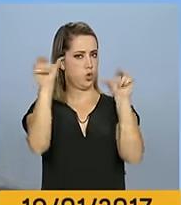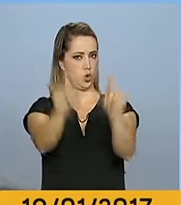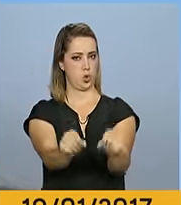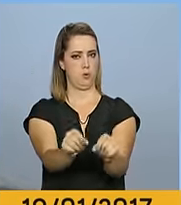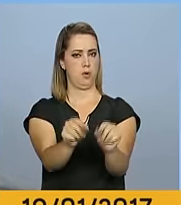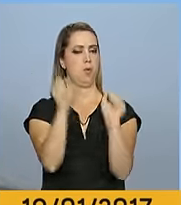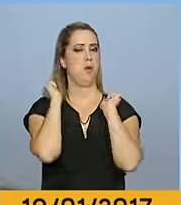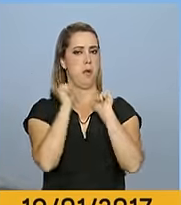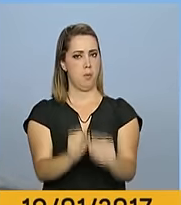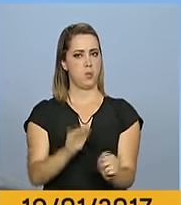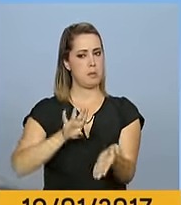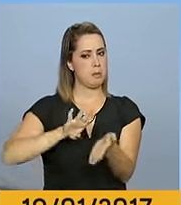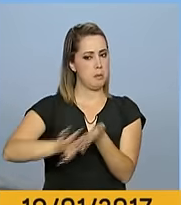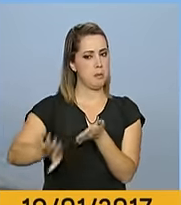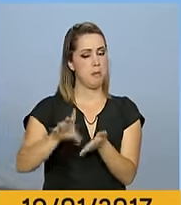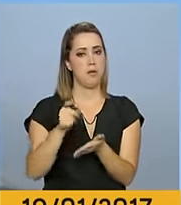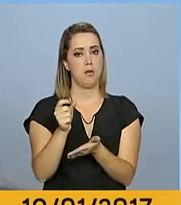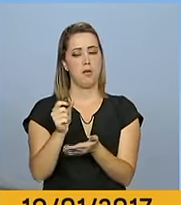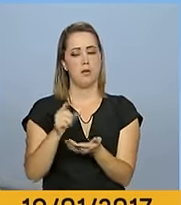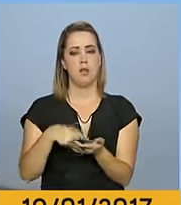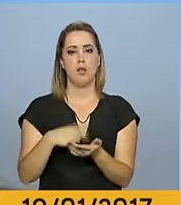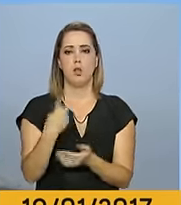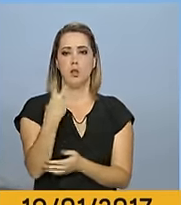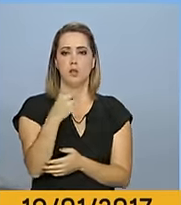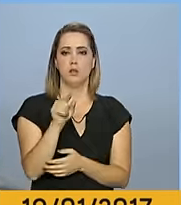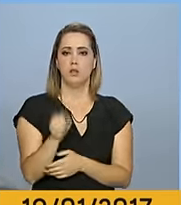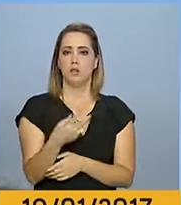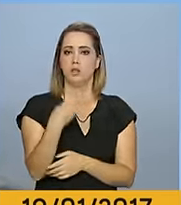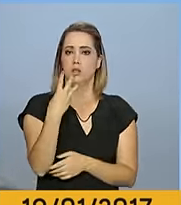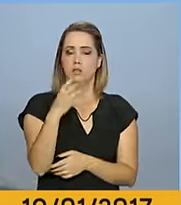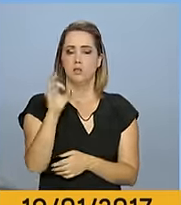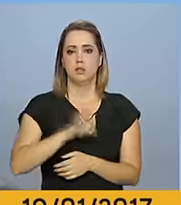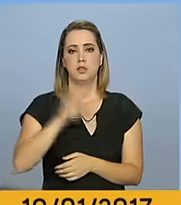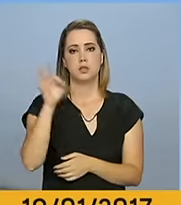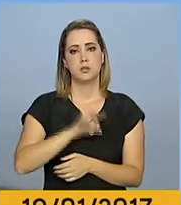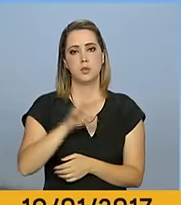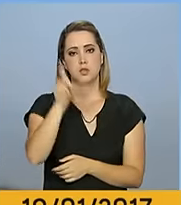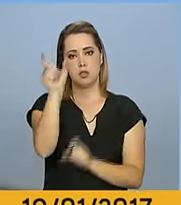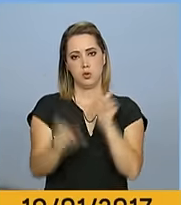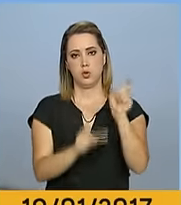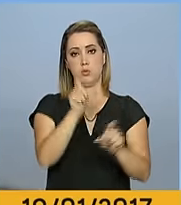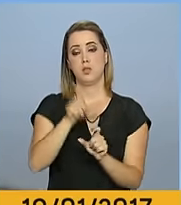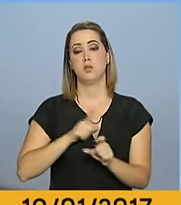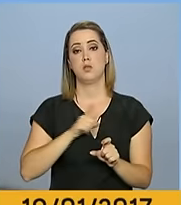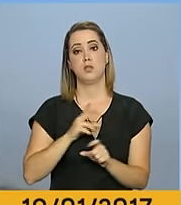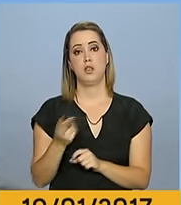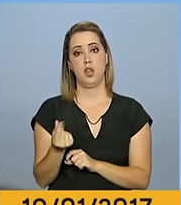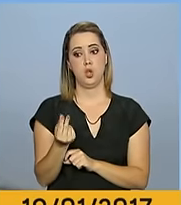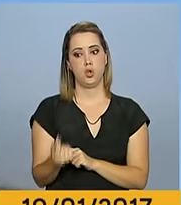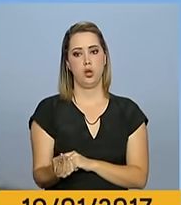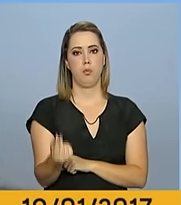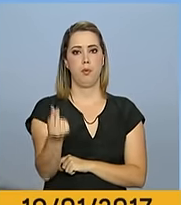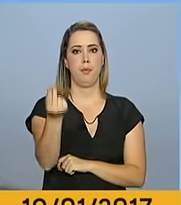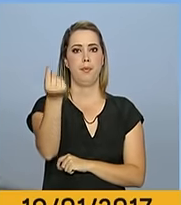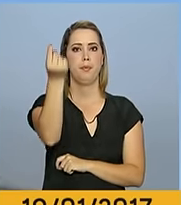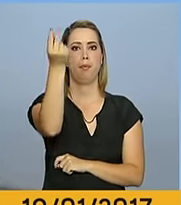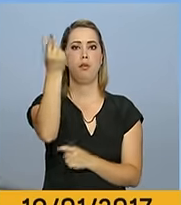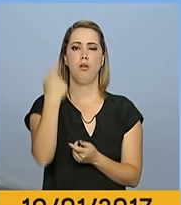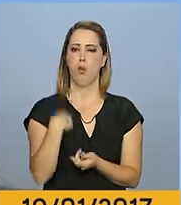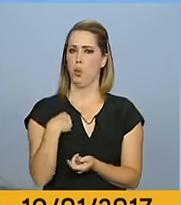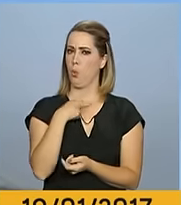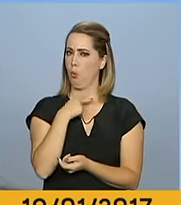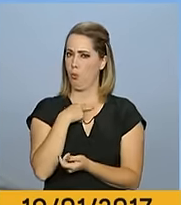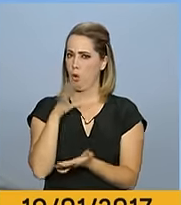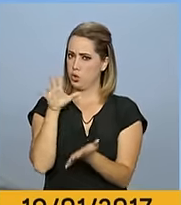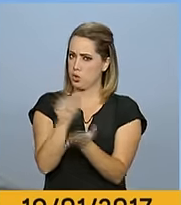possibilidade de retirar, ou seja, cerca de 2 ou 3% de pessoas que têm mais verbas no Fundo de Garantia não poderão sacá-las. Eu